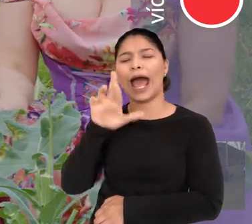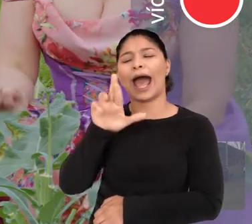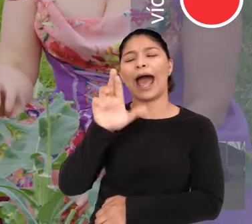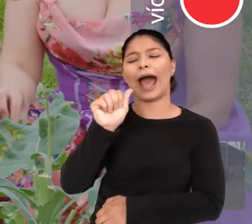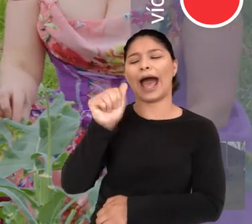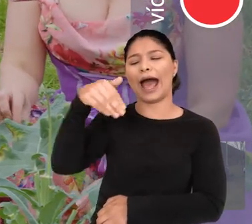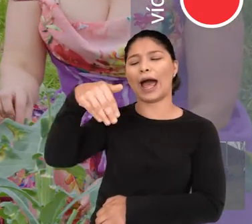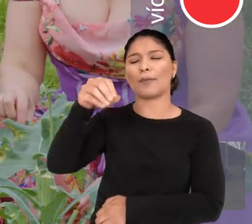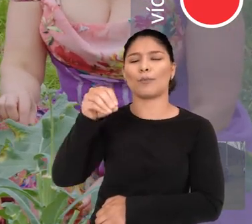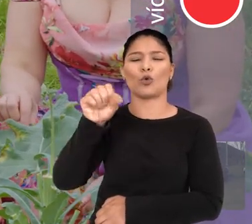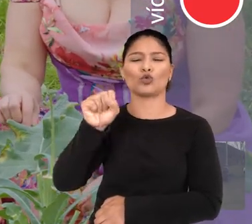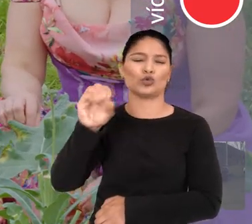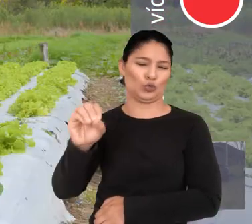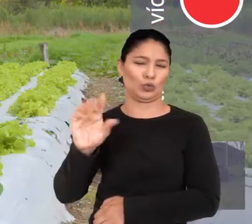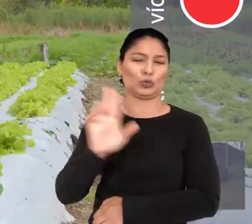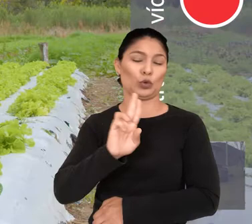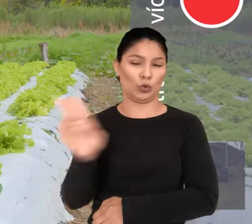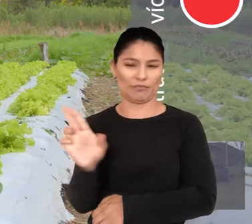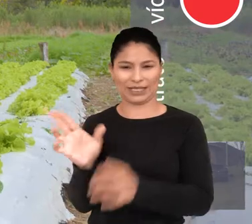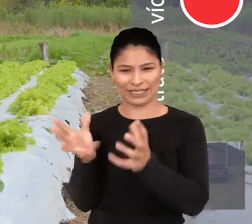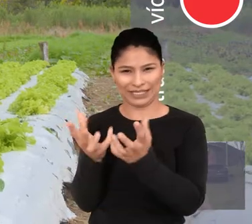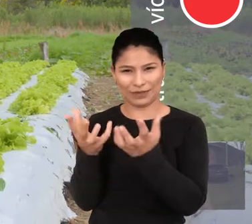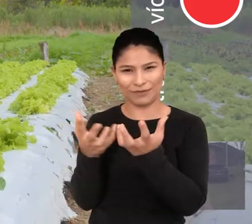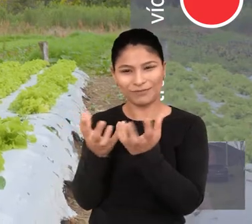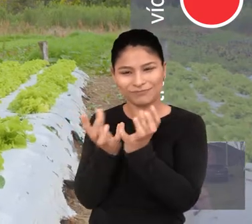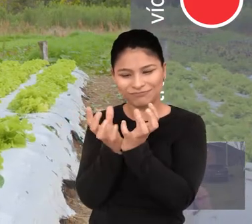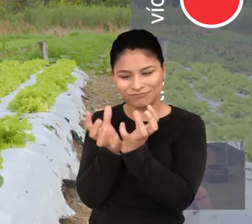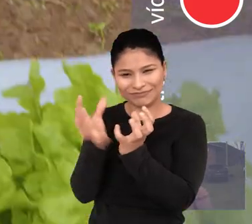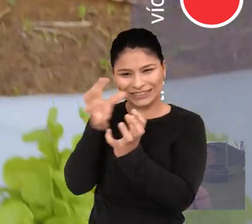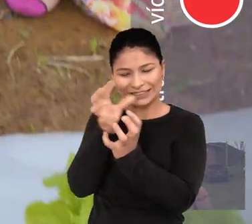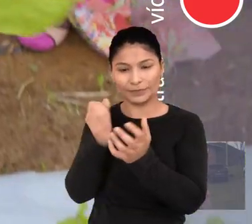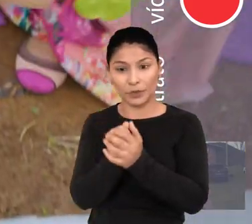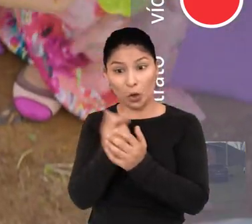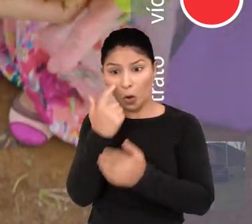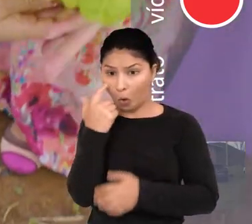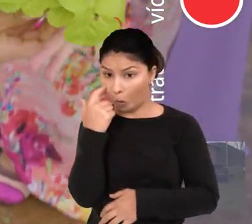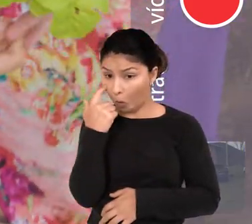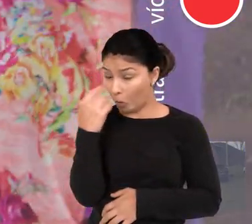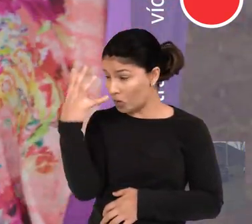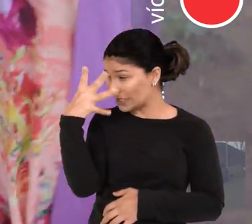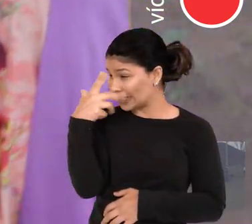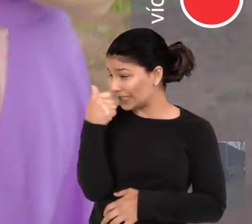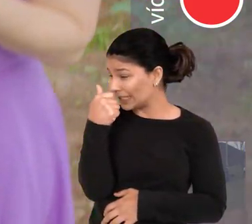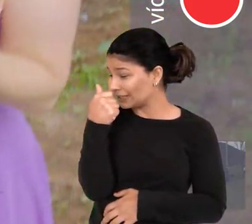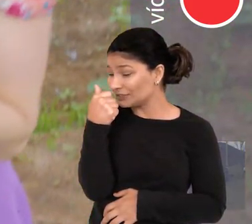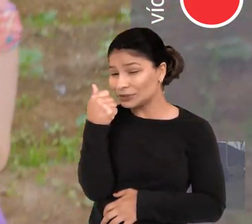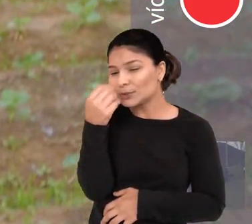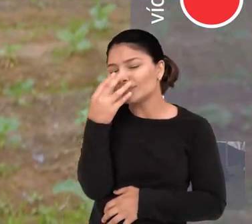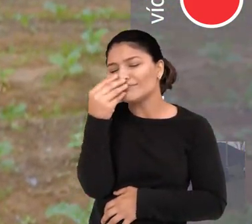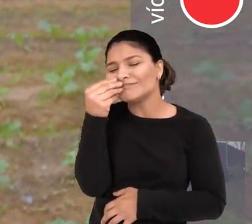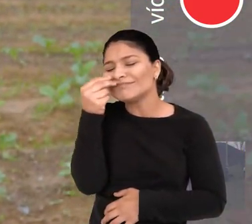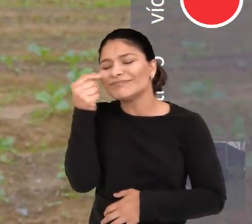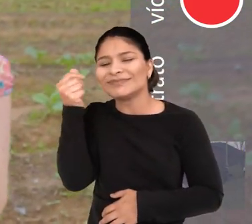É o brócolis ramoso Que chama Bonita E aí